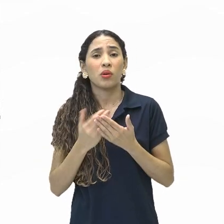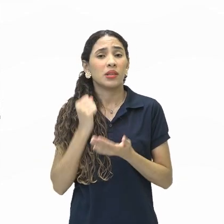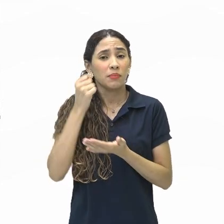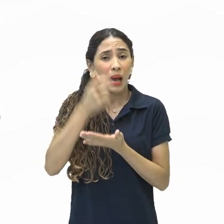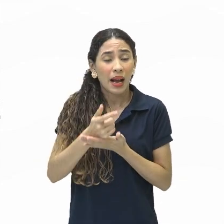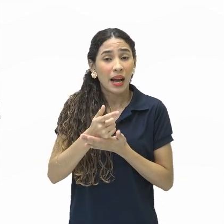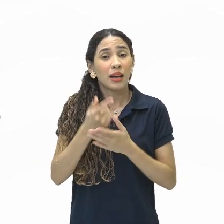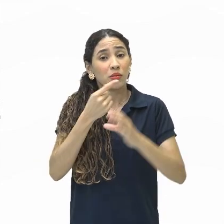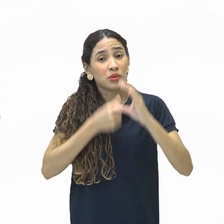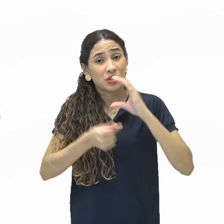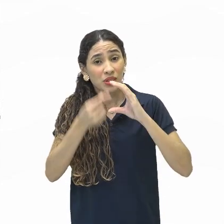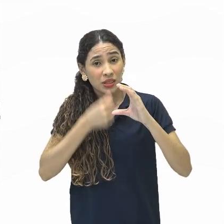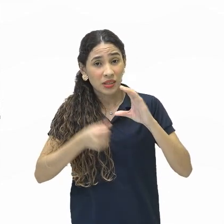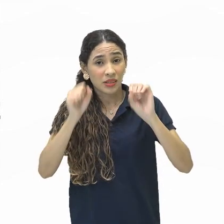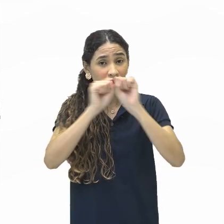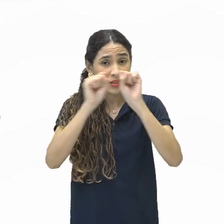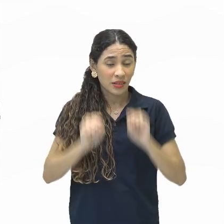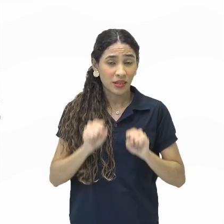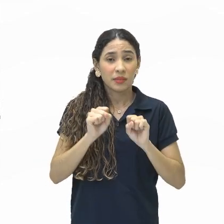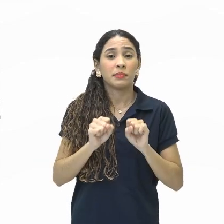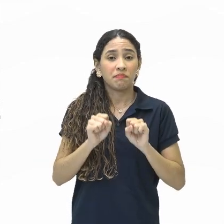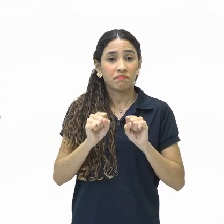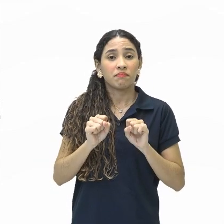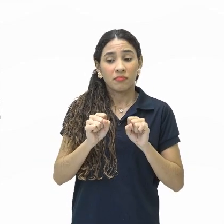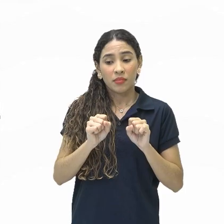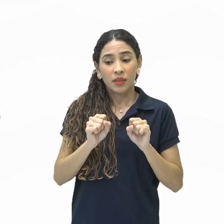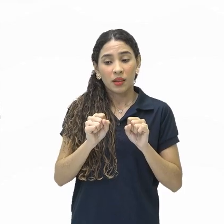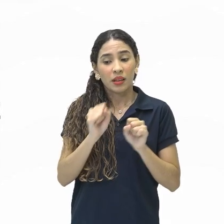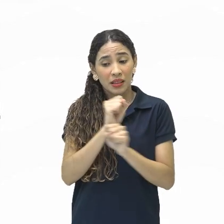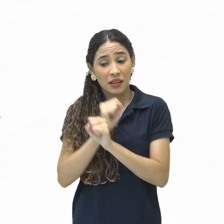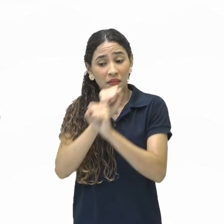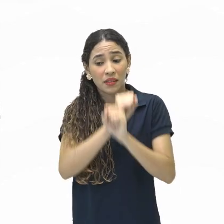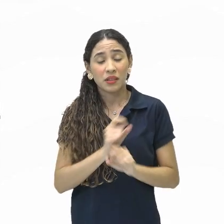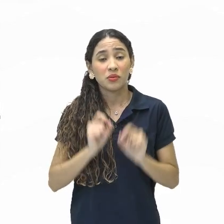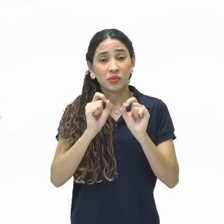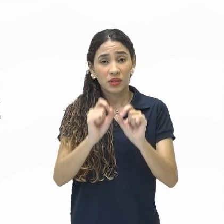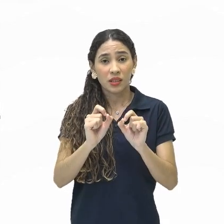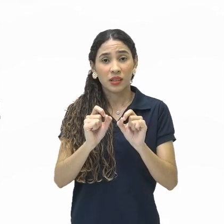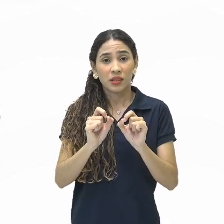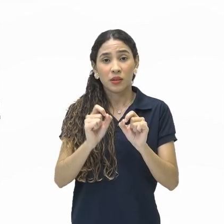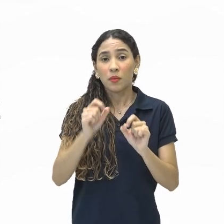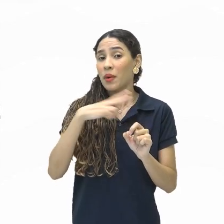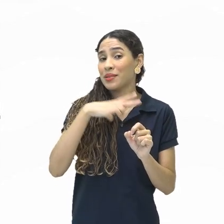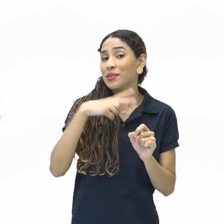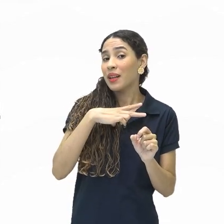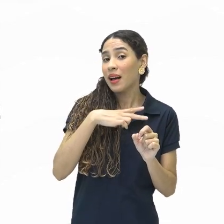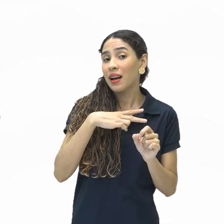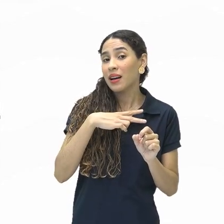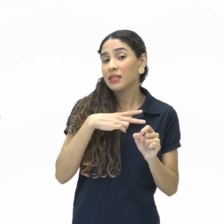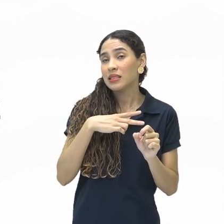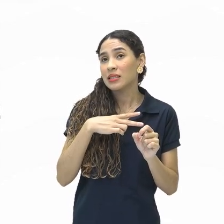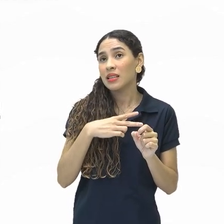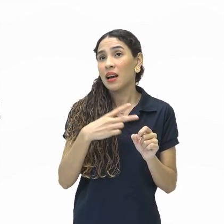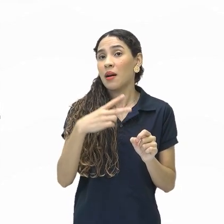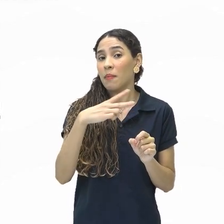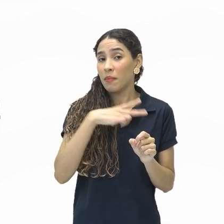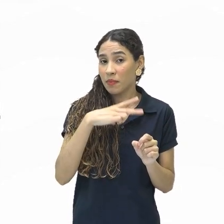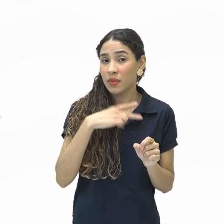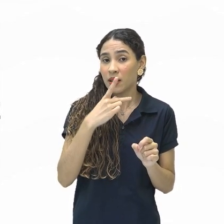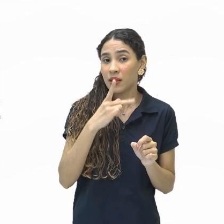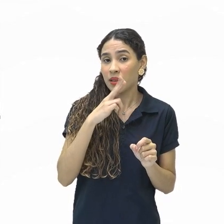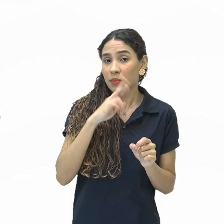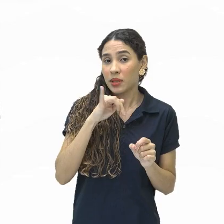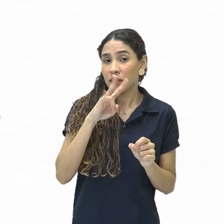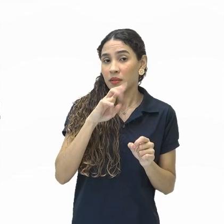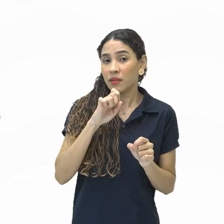que o sistema capitalista, né, para ele defende que o privado, né, quando a gente fala de privatizar,